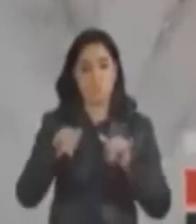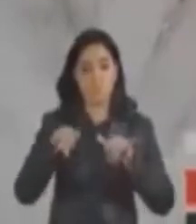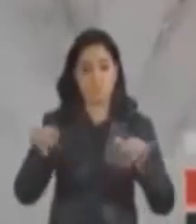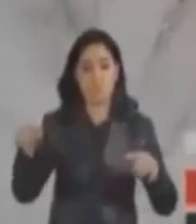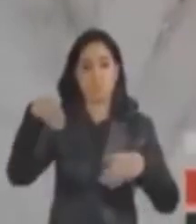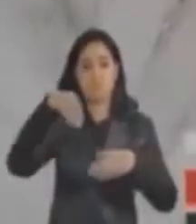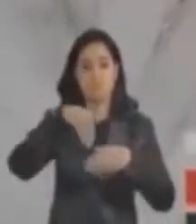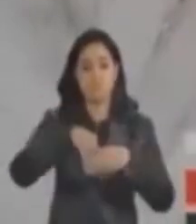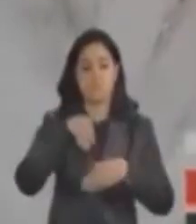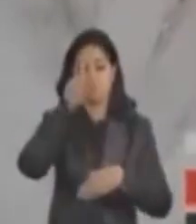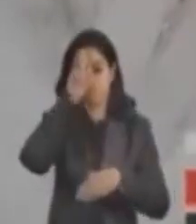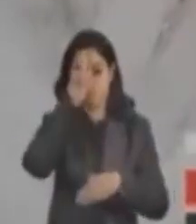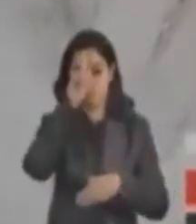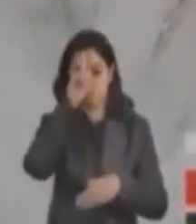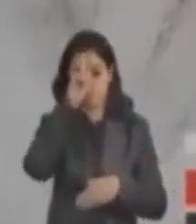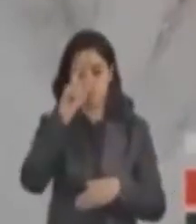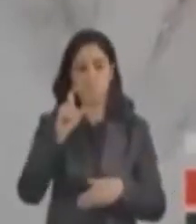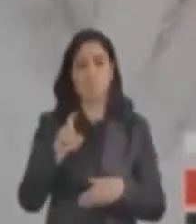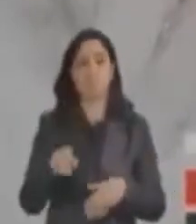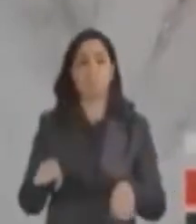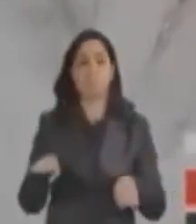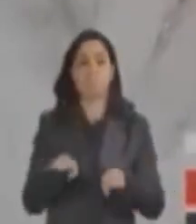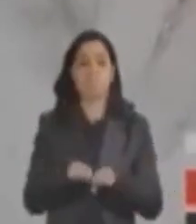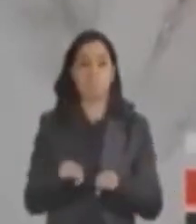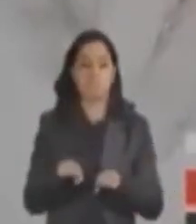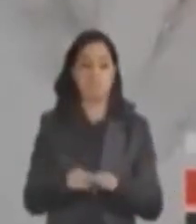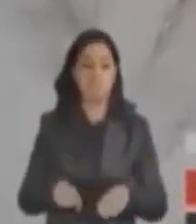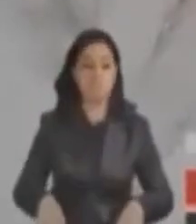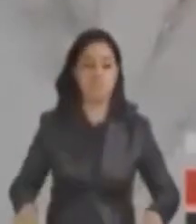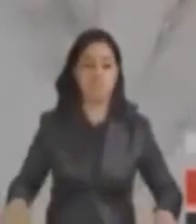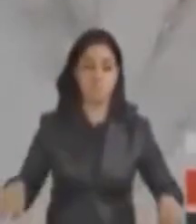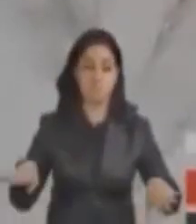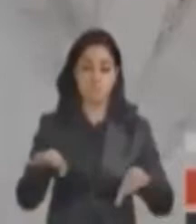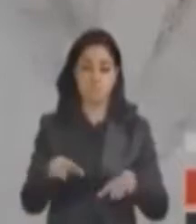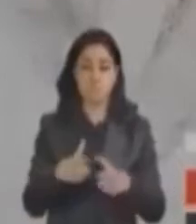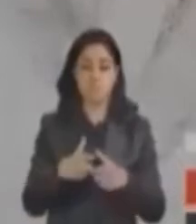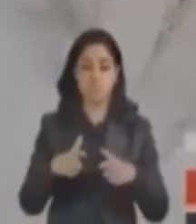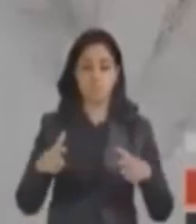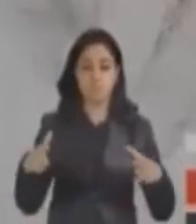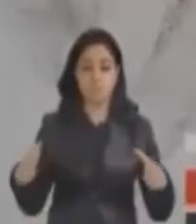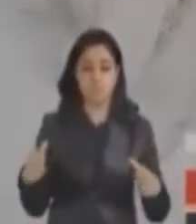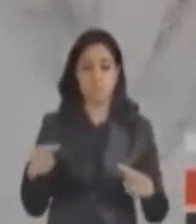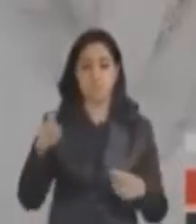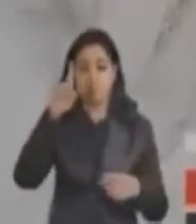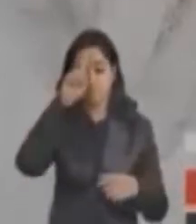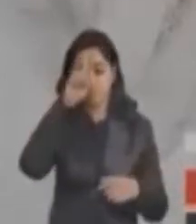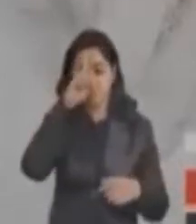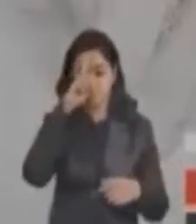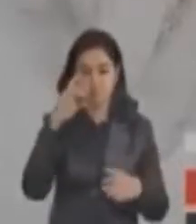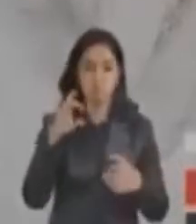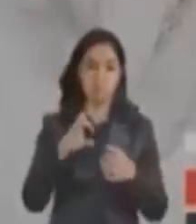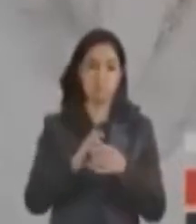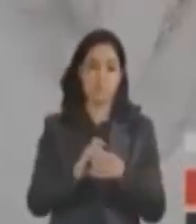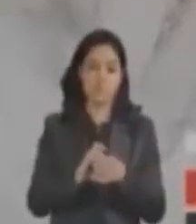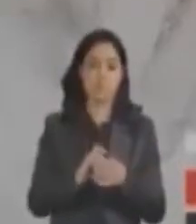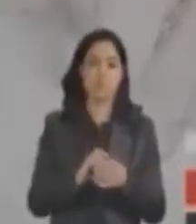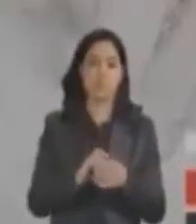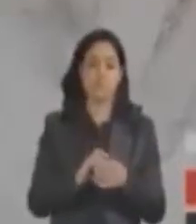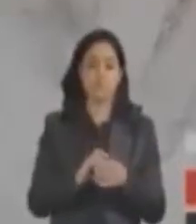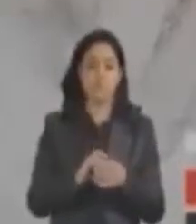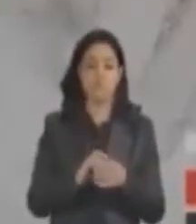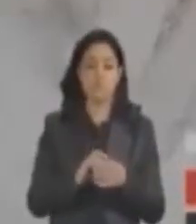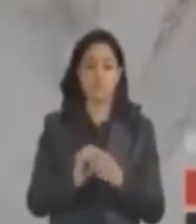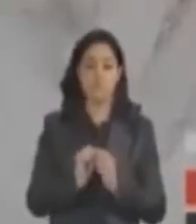conjunto hospitalar que também foi pra todos os hospitais que têm alguma ligação que são hospitais que encaminham